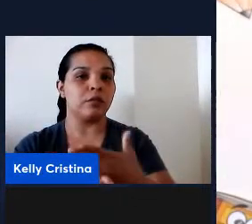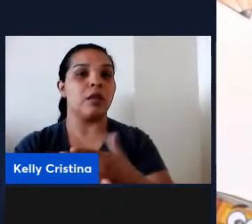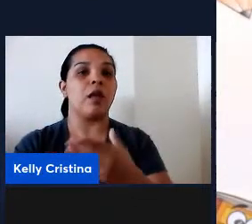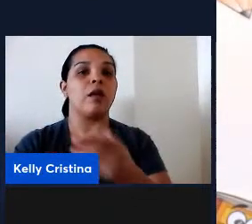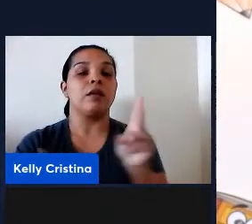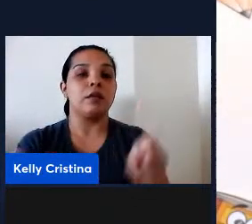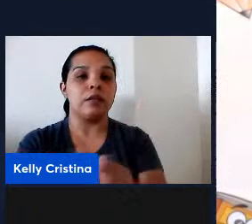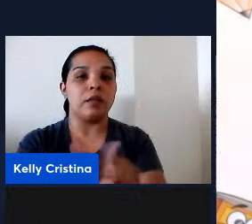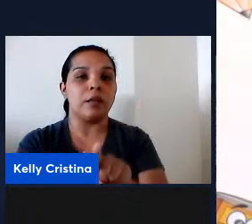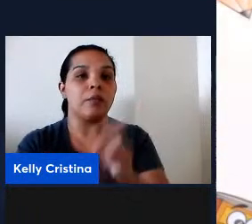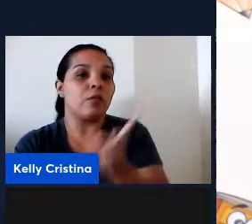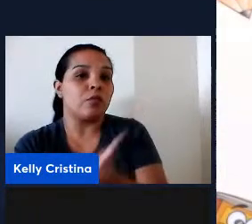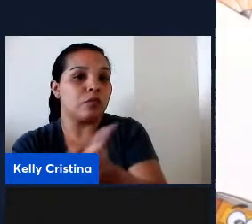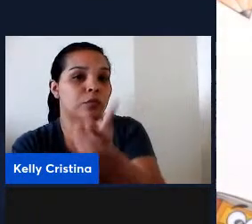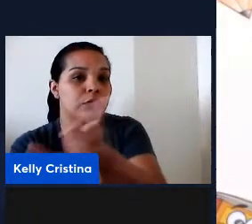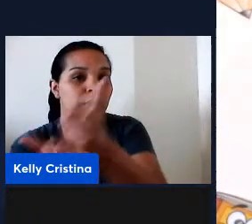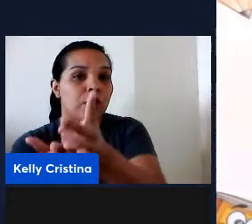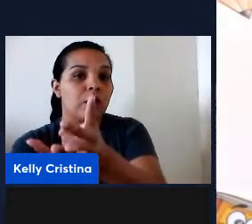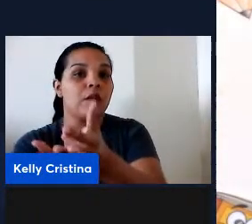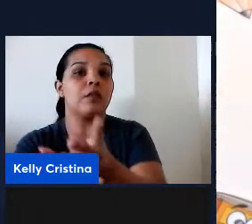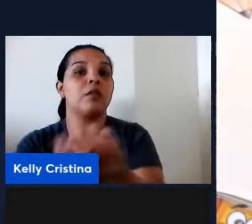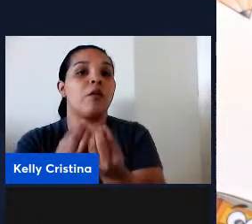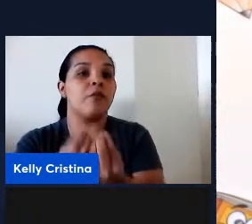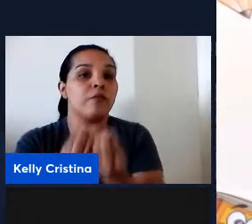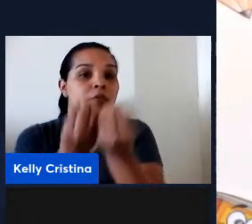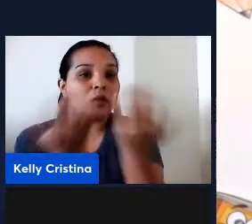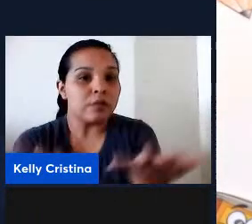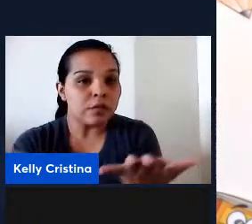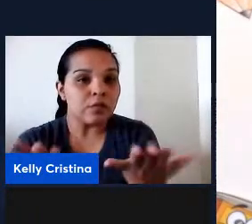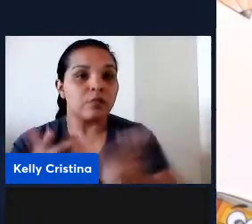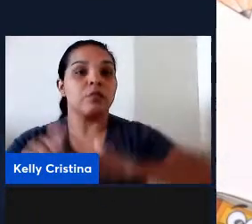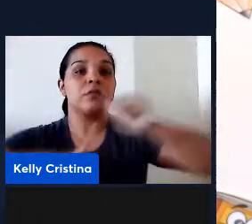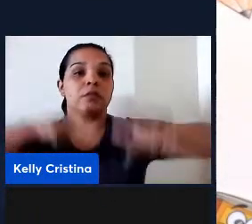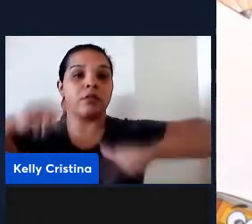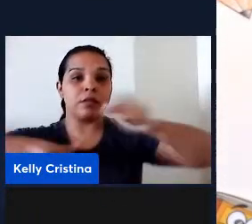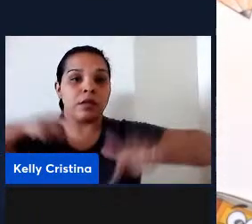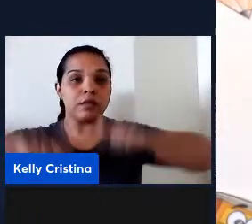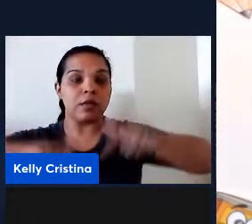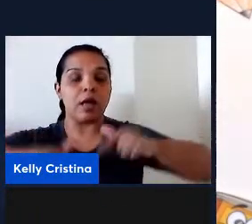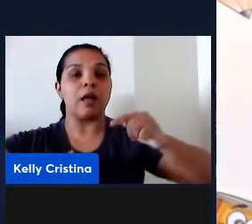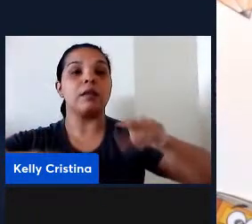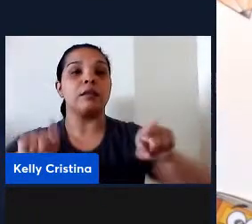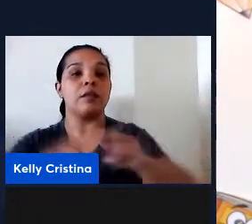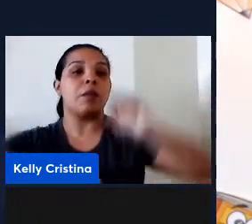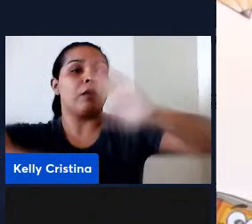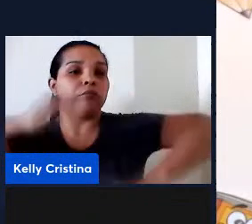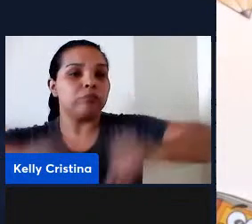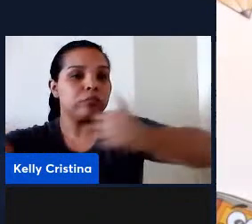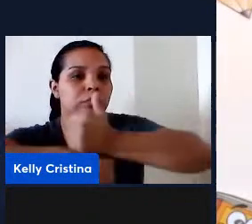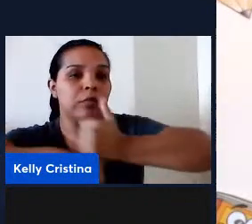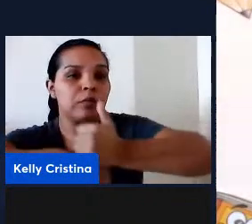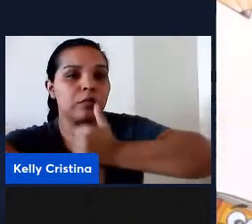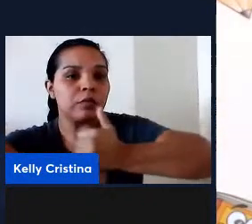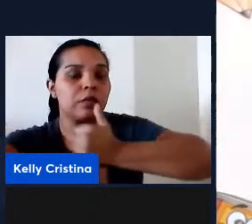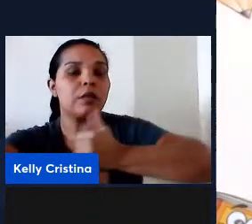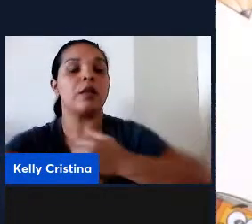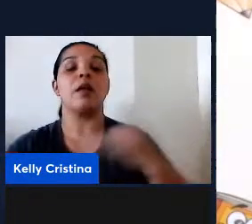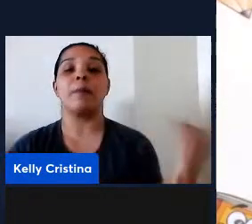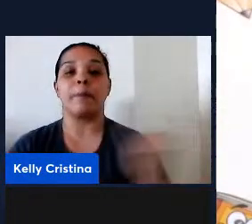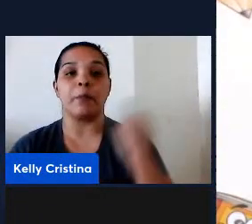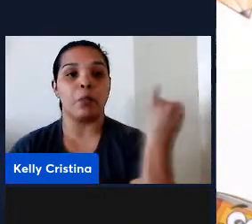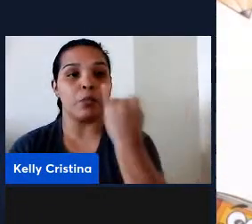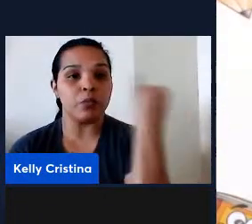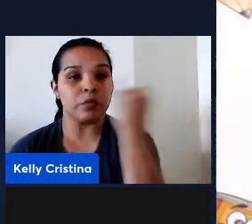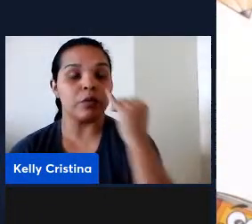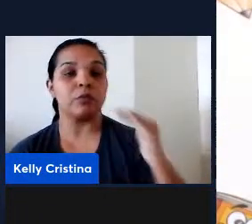professor, assim como oferecer condições de trabalho e assim como oferecer carreira, né, é fundamental para que esse